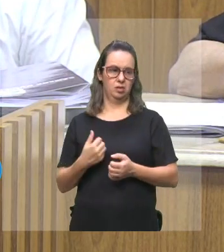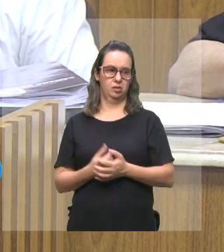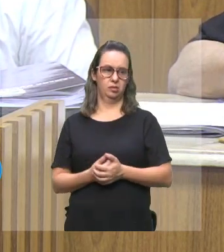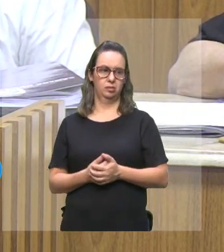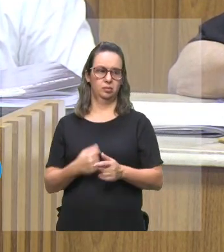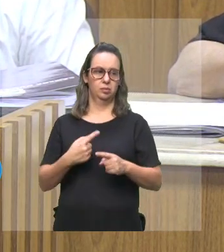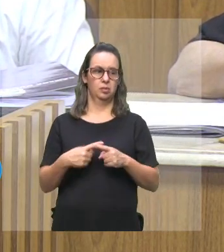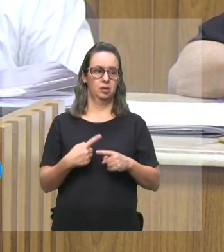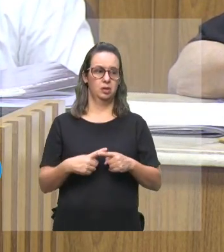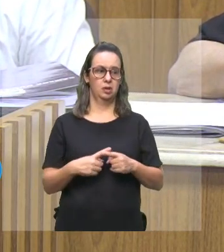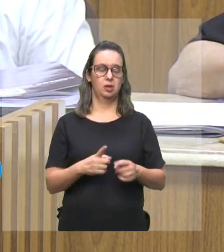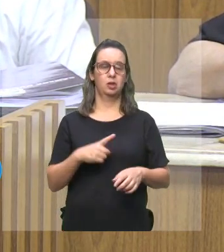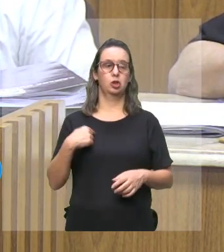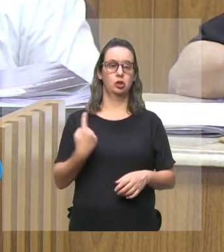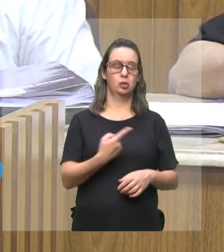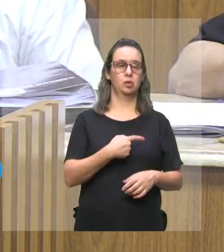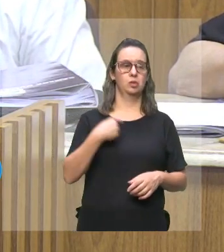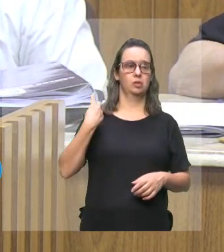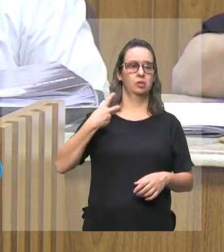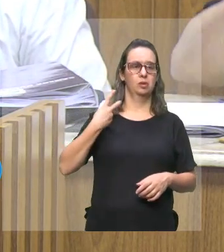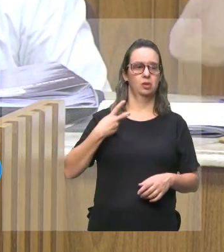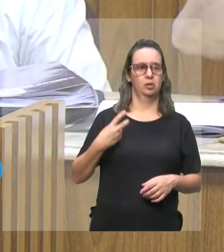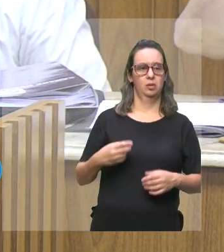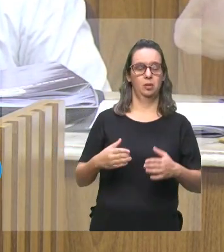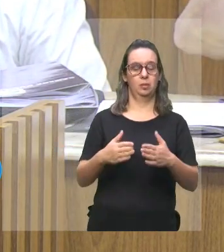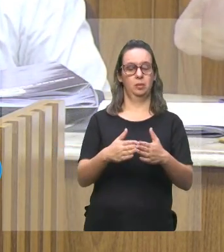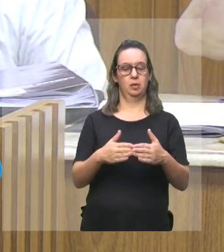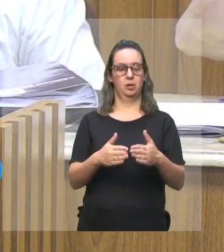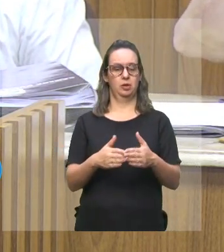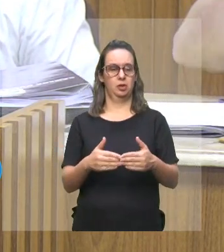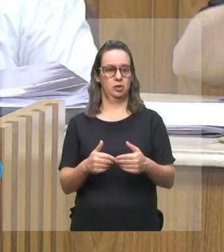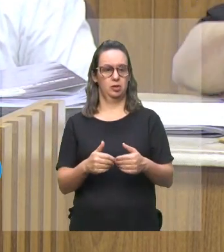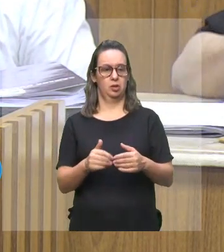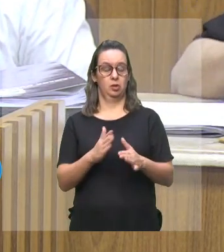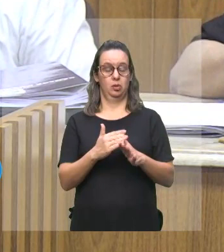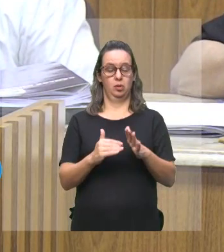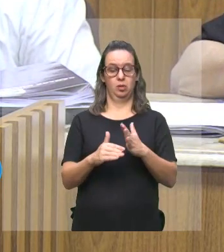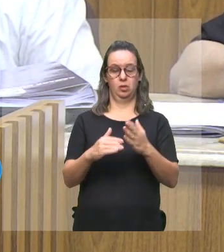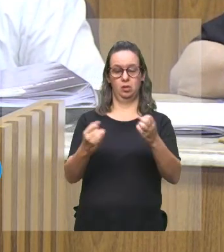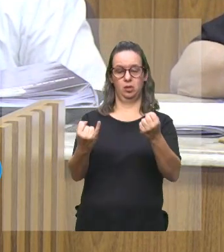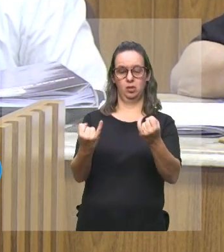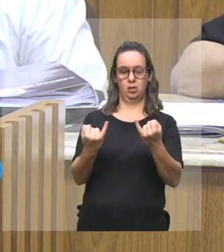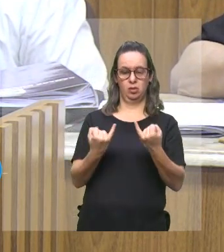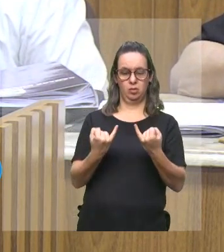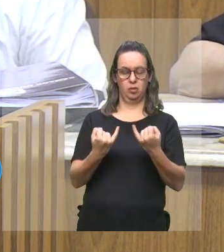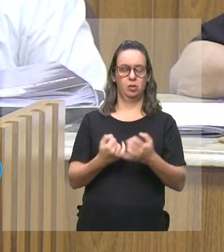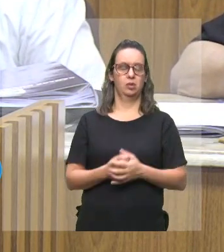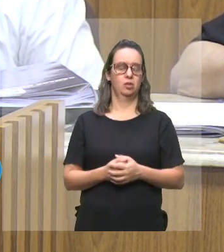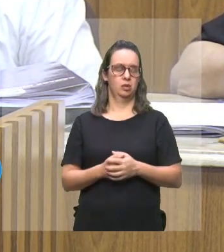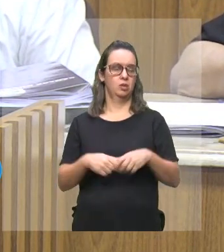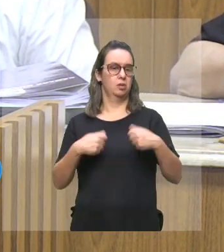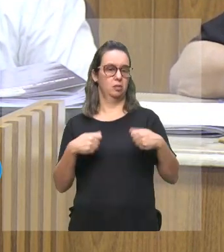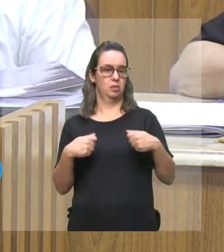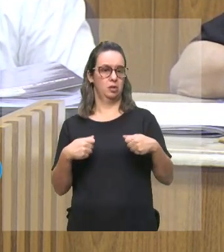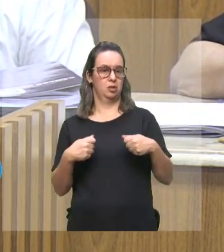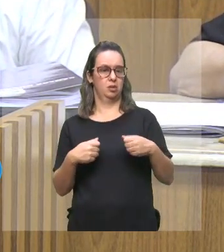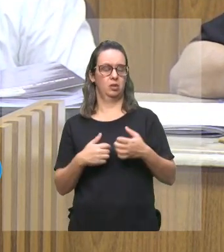pois é direito do vereador solicitar todas as informações que julgar necessárias.